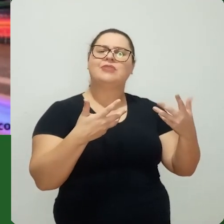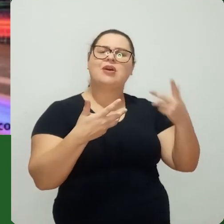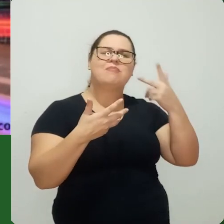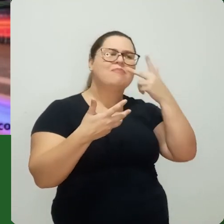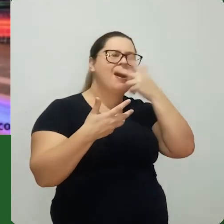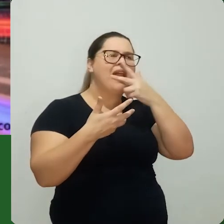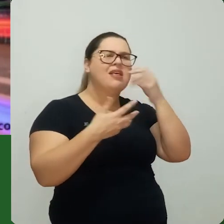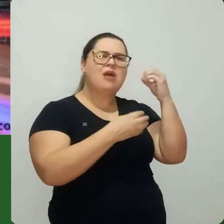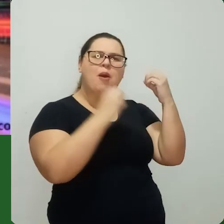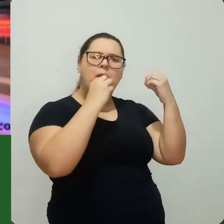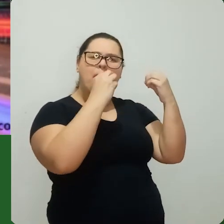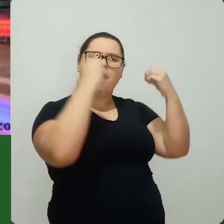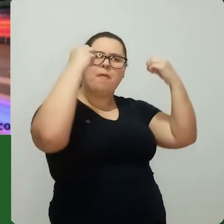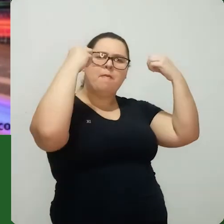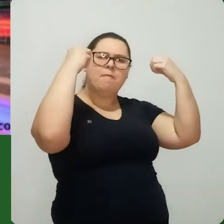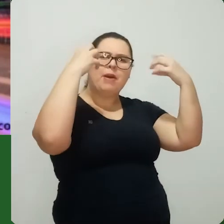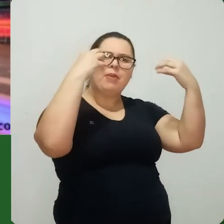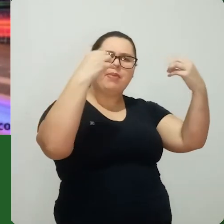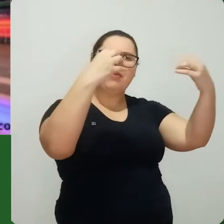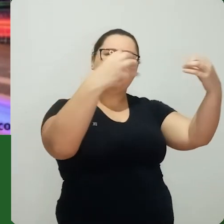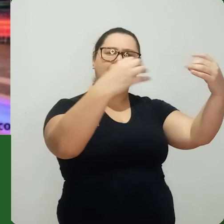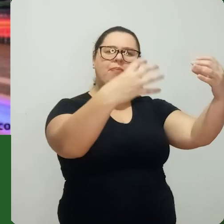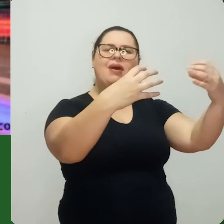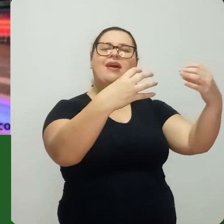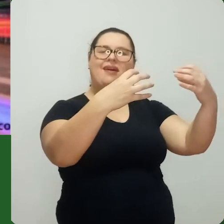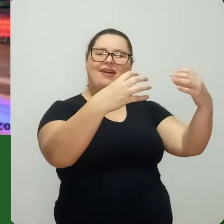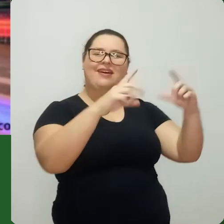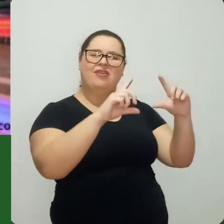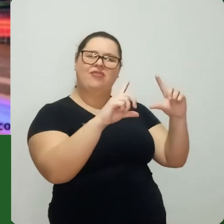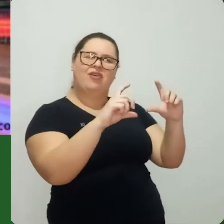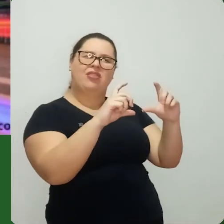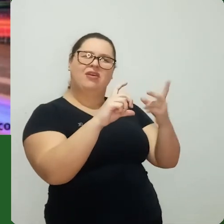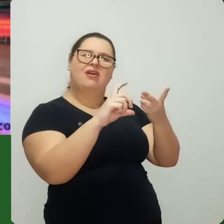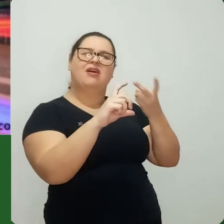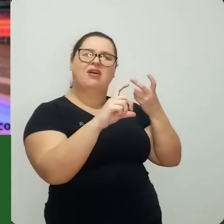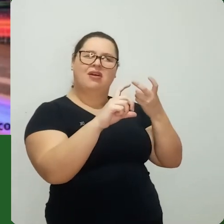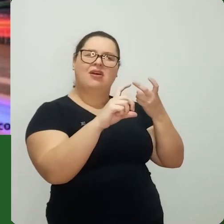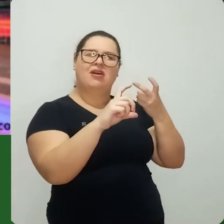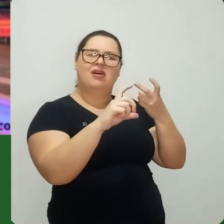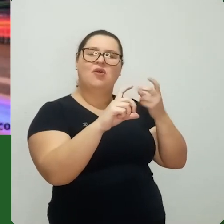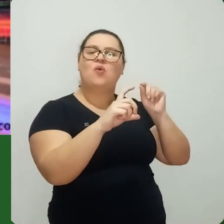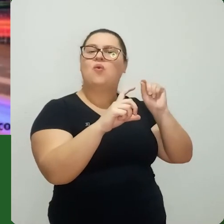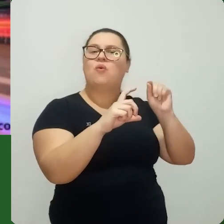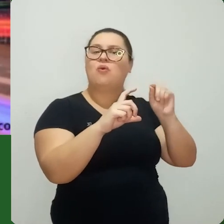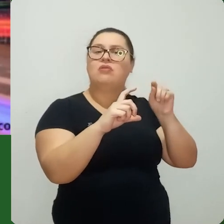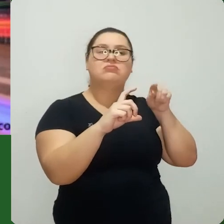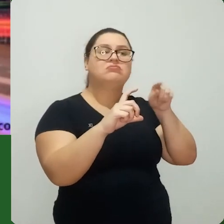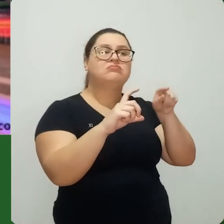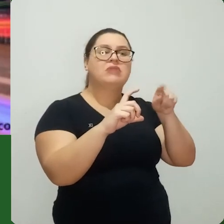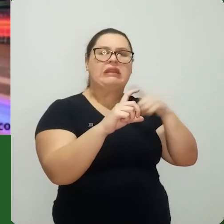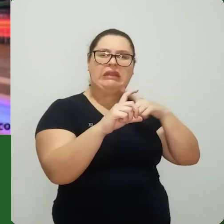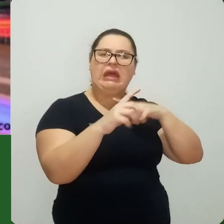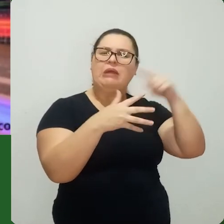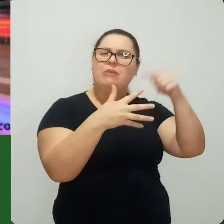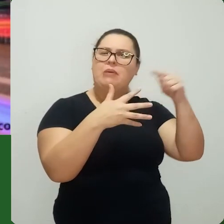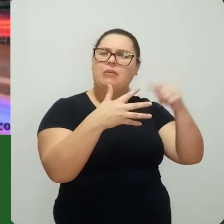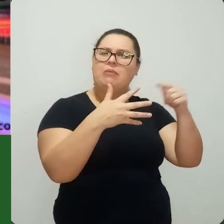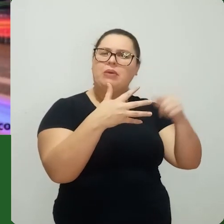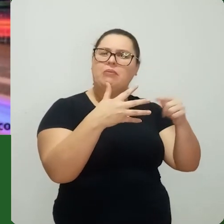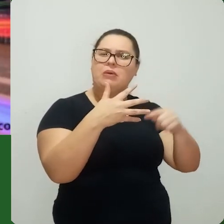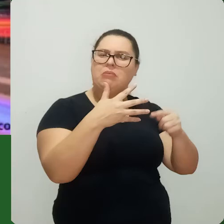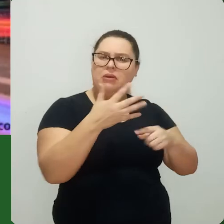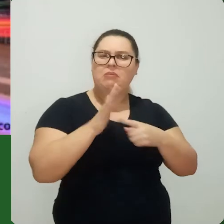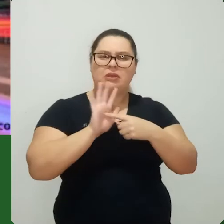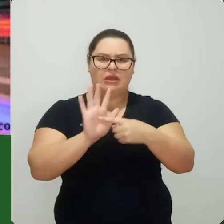deixaram um rastro na fotografia. De forma bastante objetiva, eu posso dizer que é isso. Tem outros elementos que eu